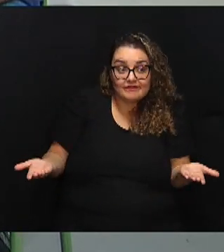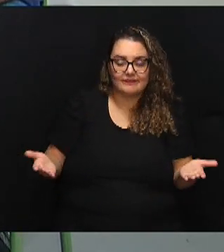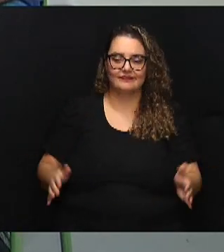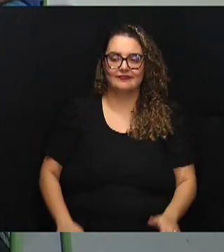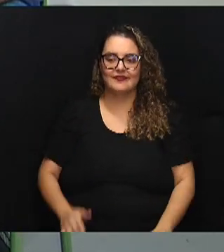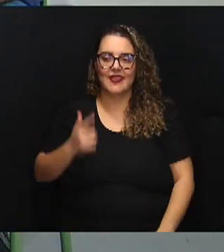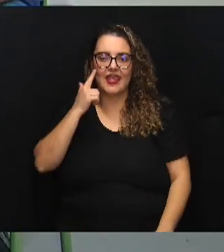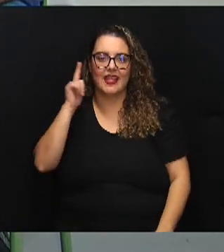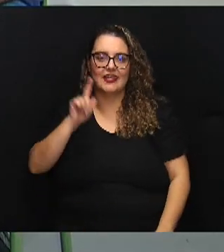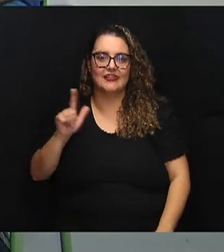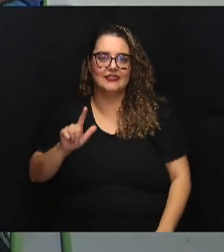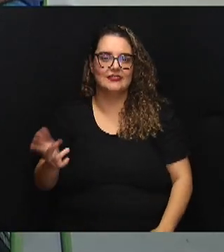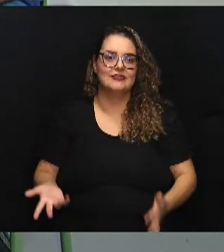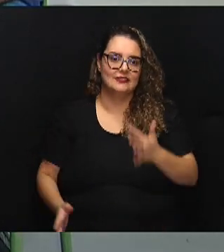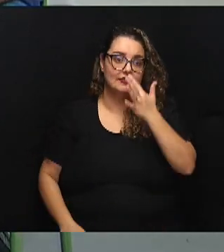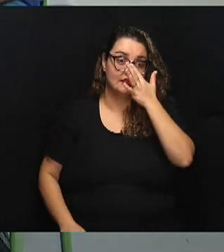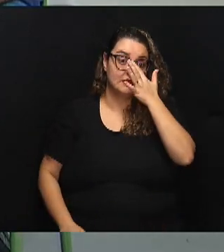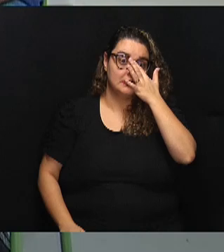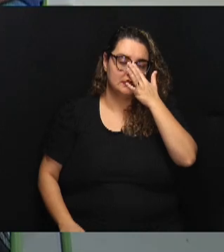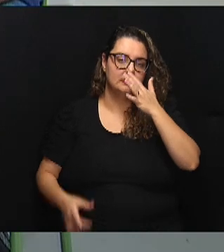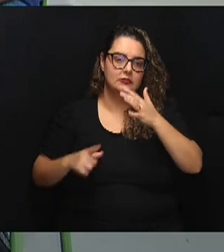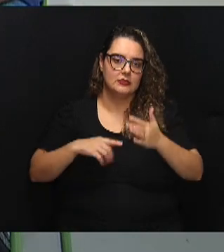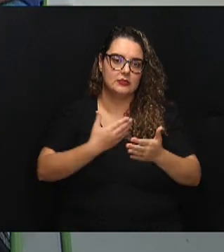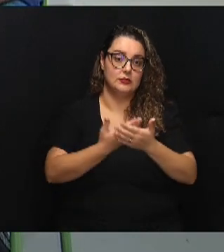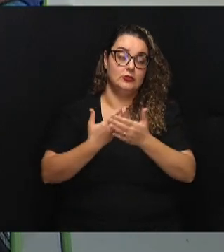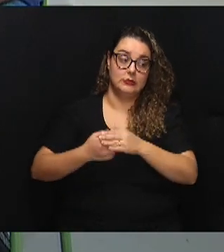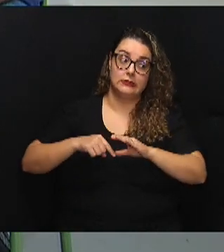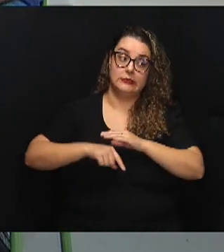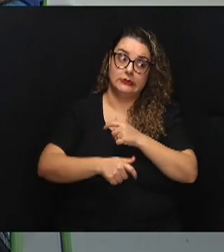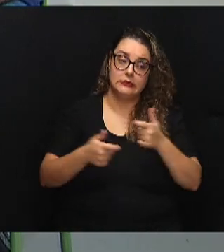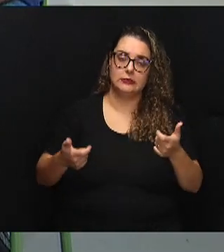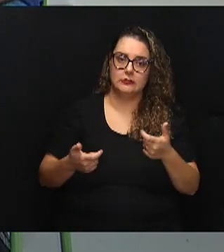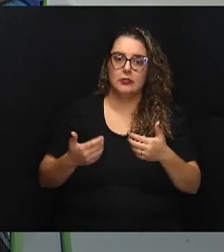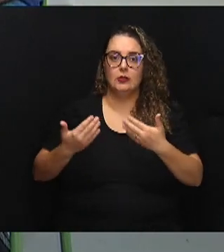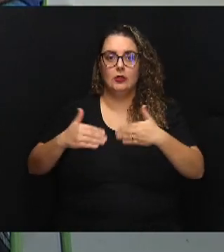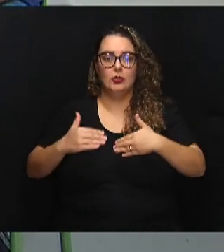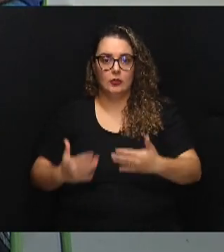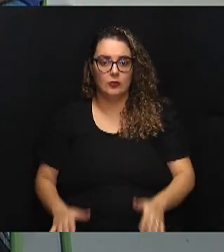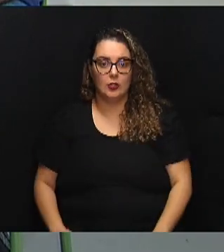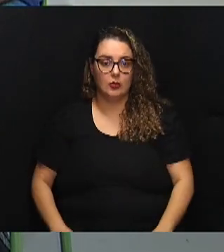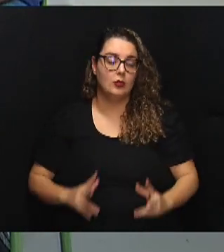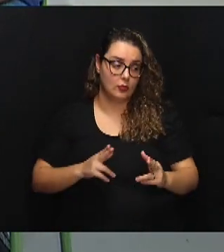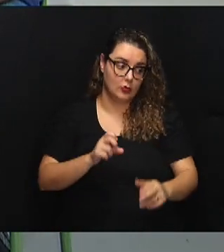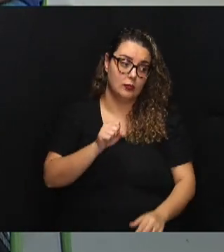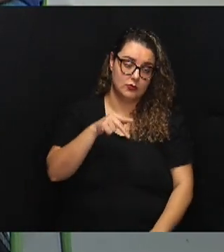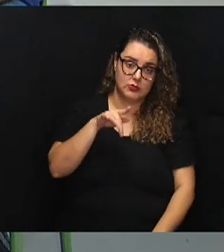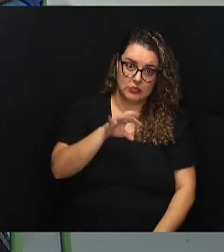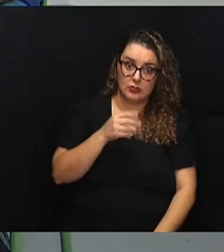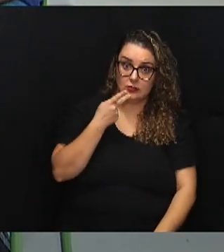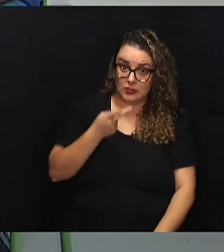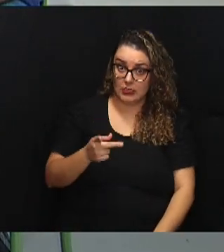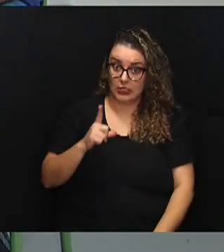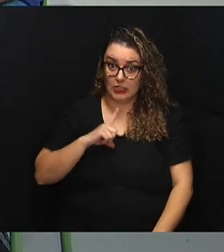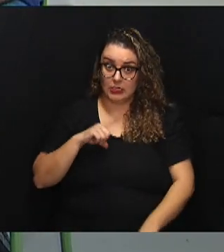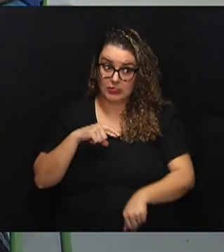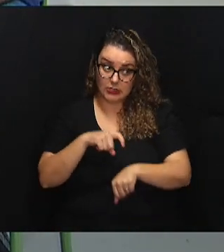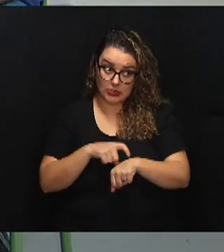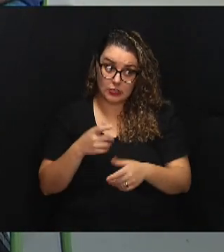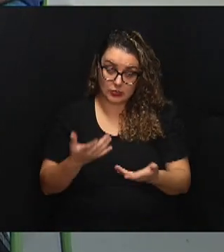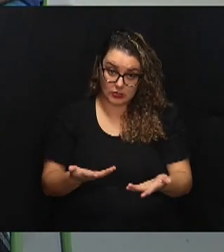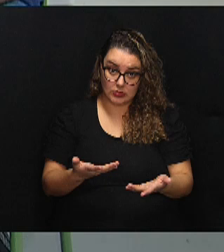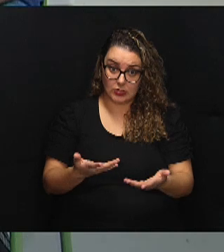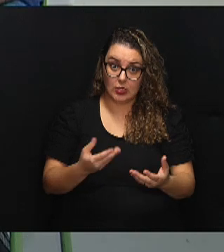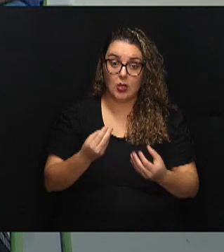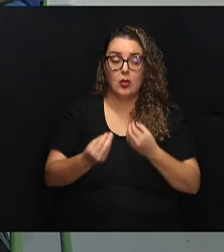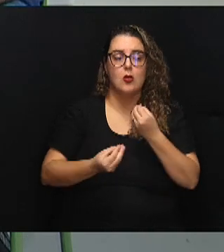Claro que tem que estudar bastante, né? A prova aí, como disse o Sandro, ainda tem um tempinho. Como